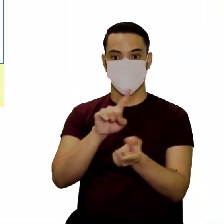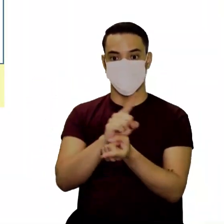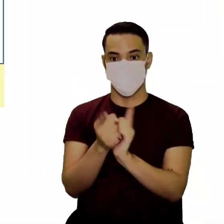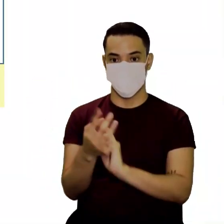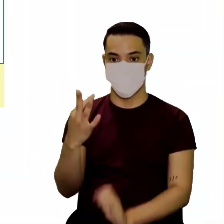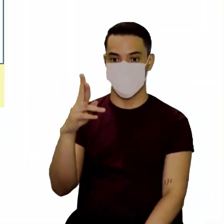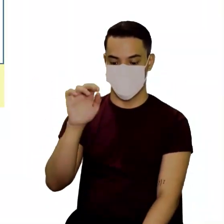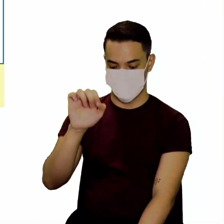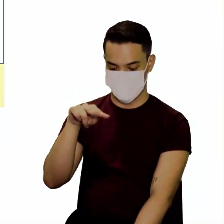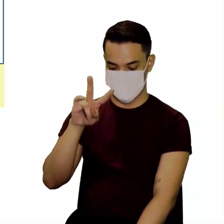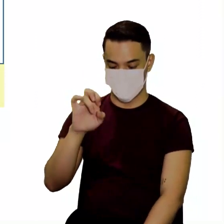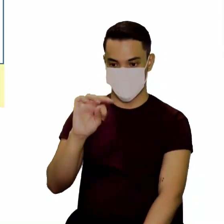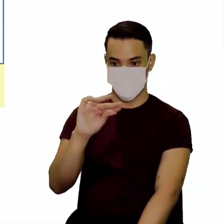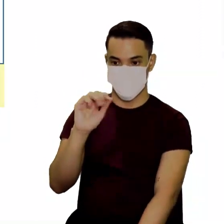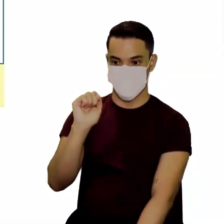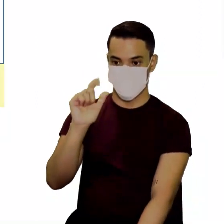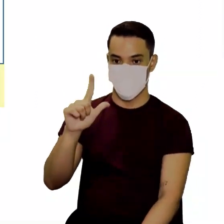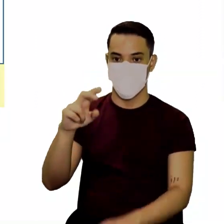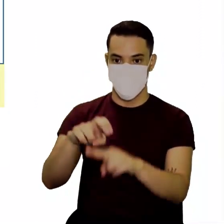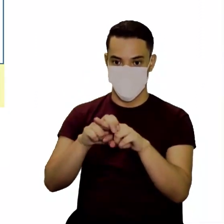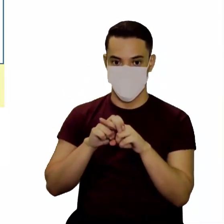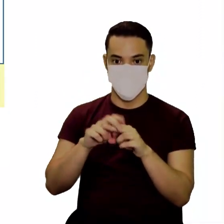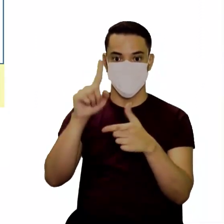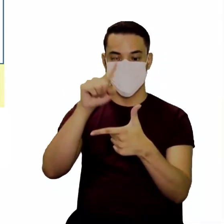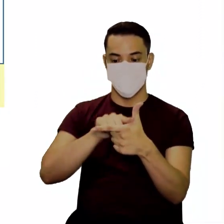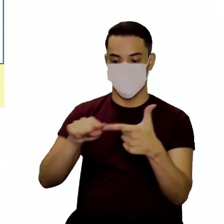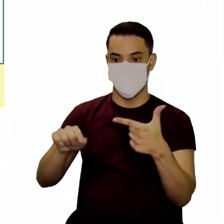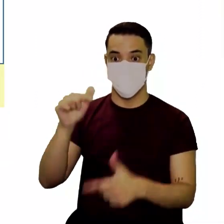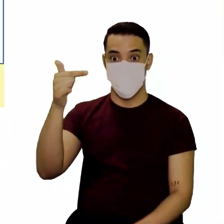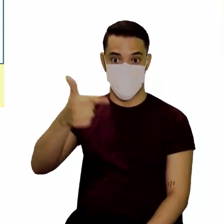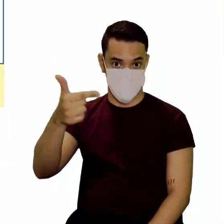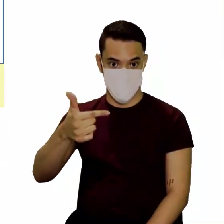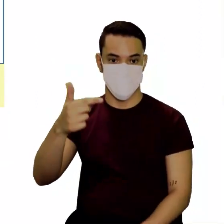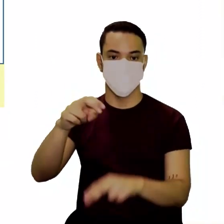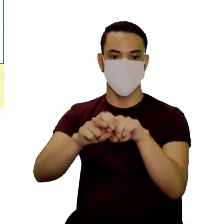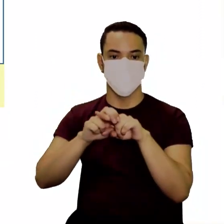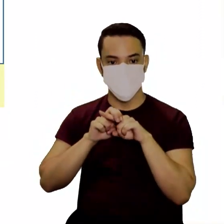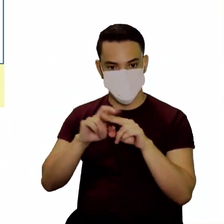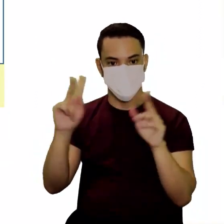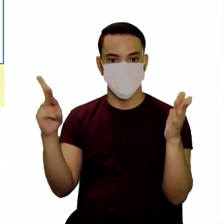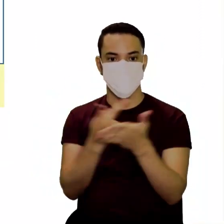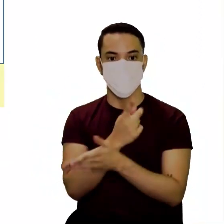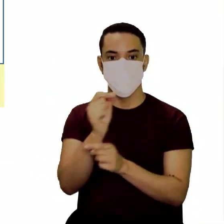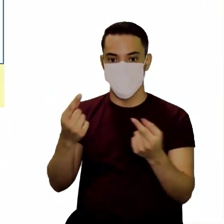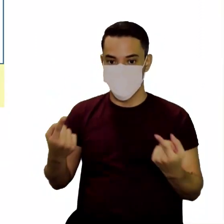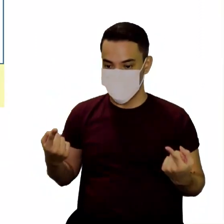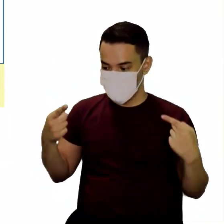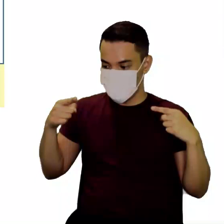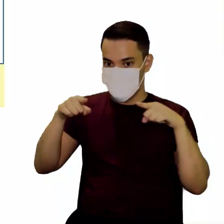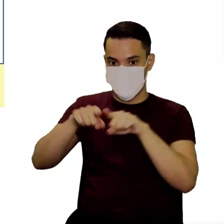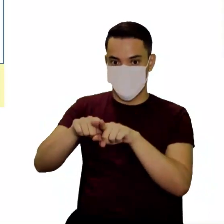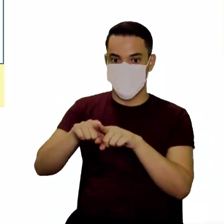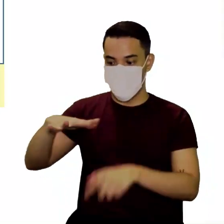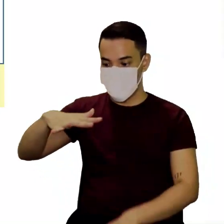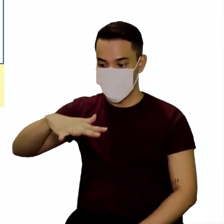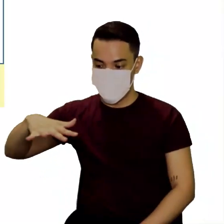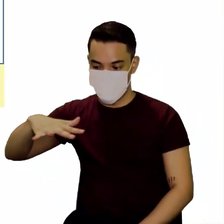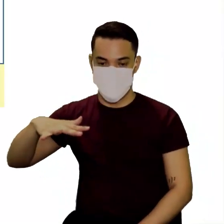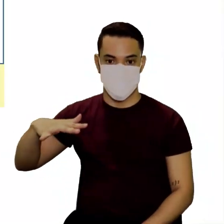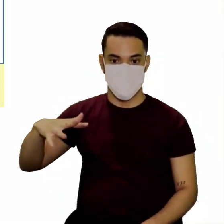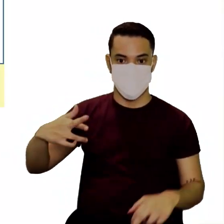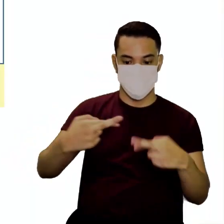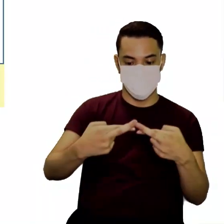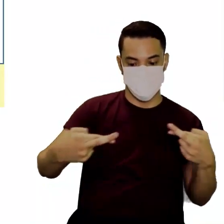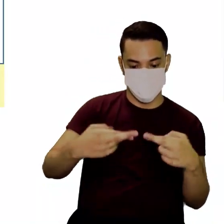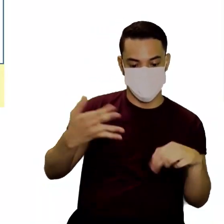transversal. A resistência fica dividida por 2, então a proporcionalidade área e resistência